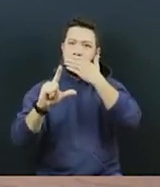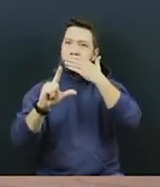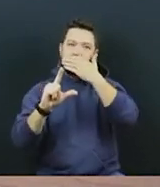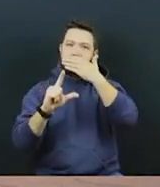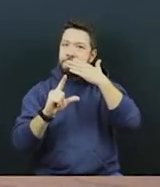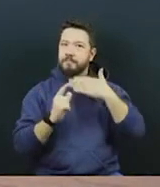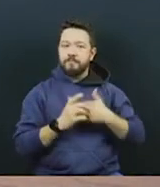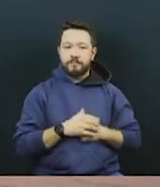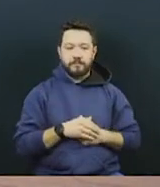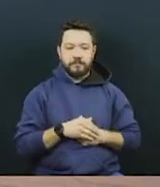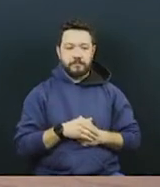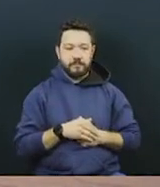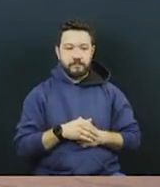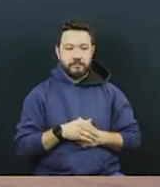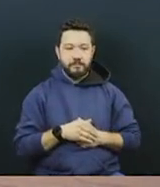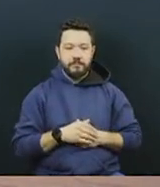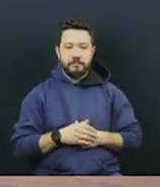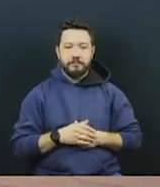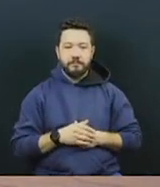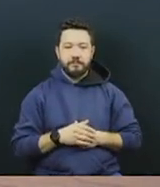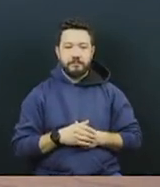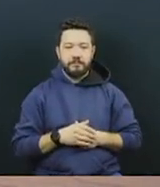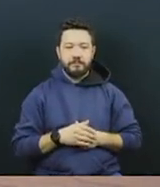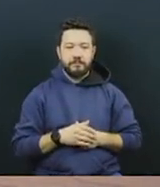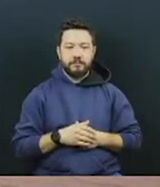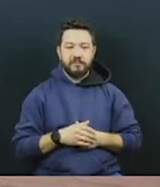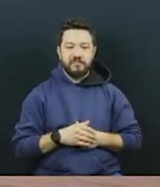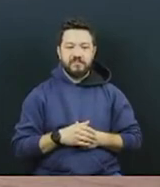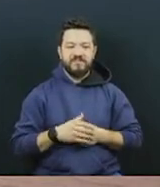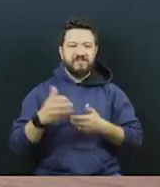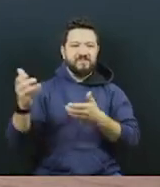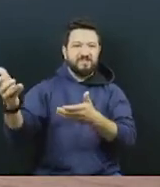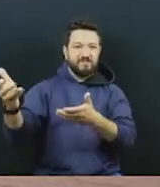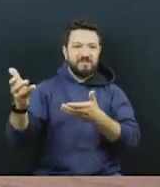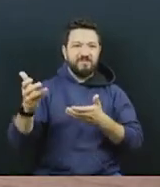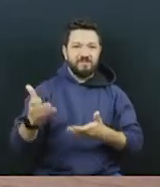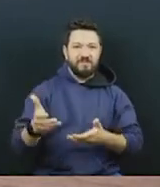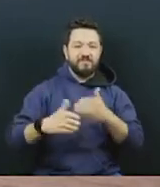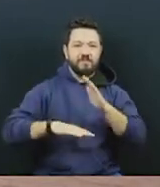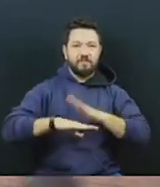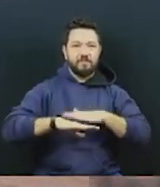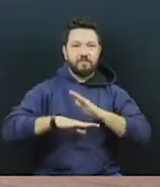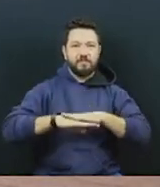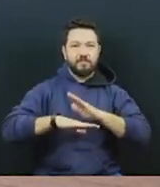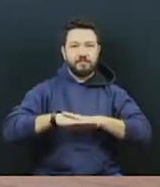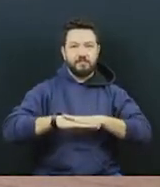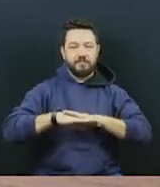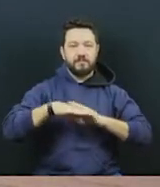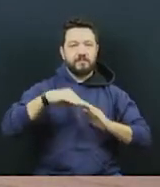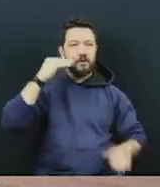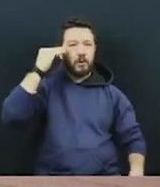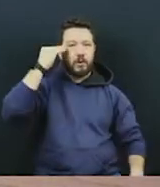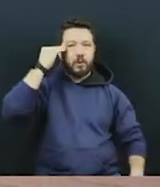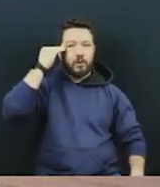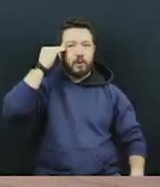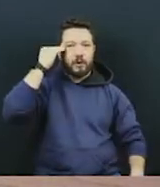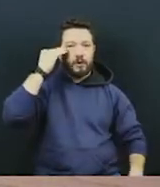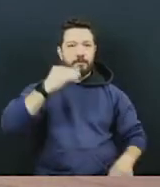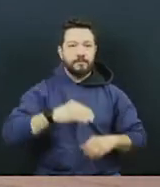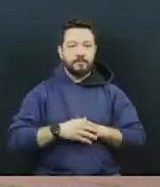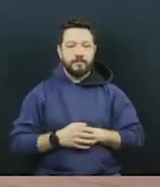16.321. Em discussão, para discussão, autor da matéria, vereador Nuriceto. Muito obrigado, presidente